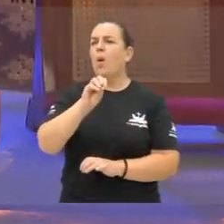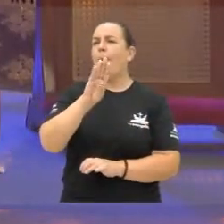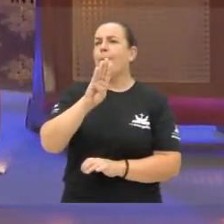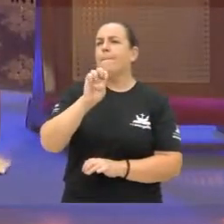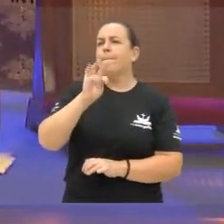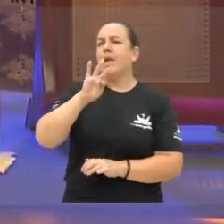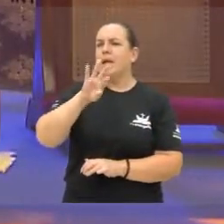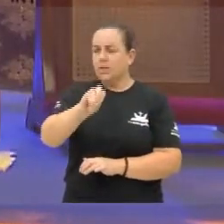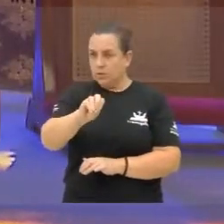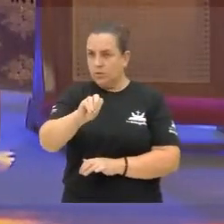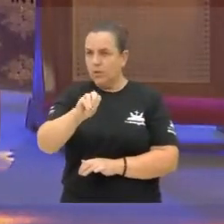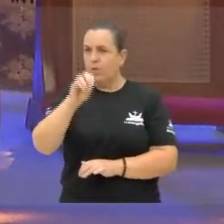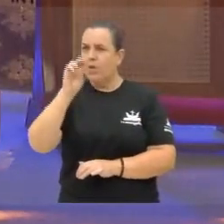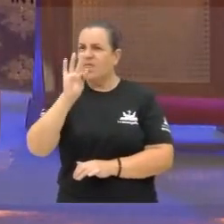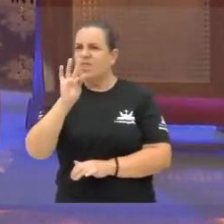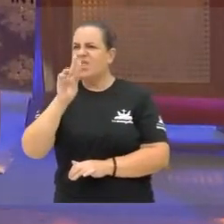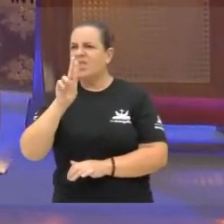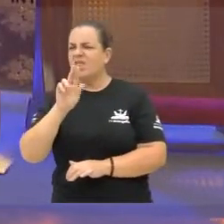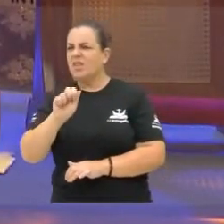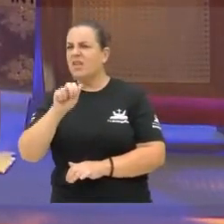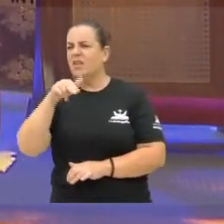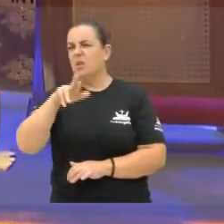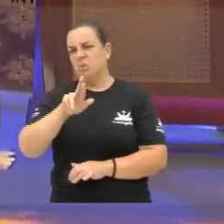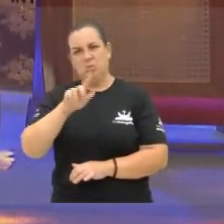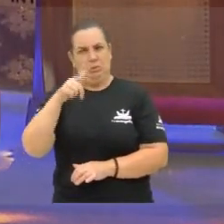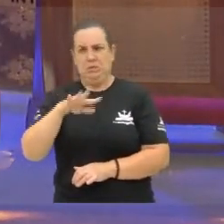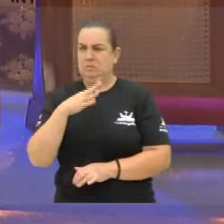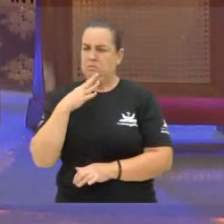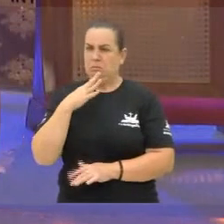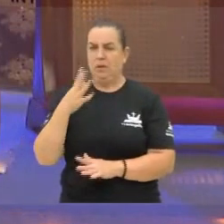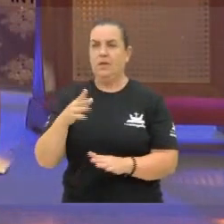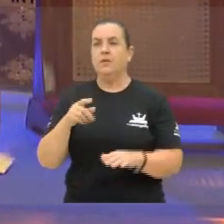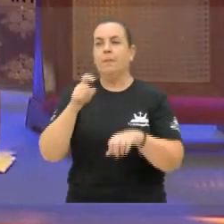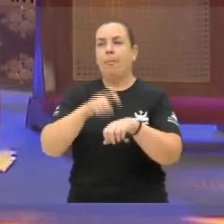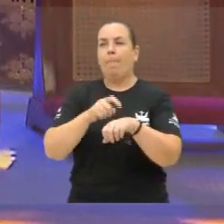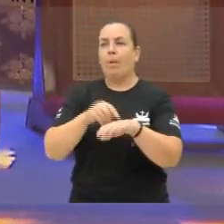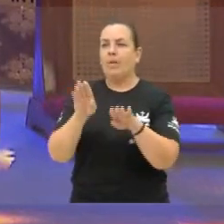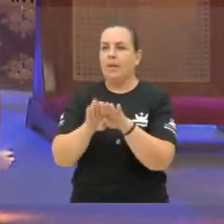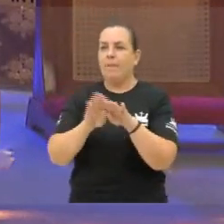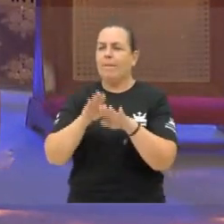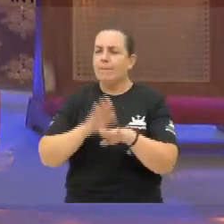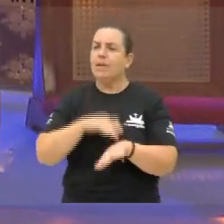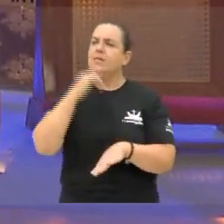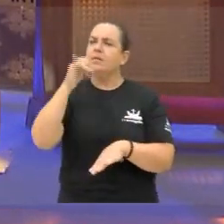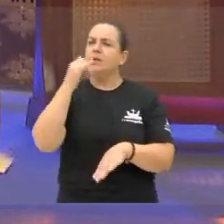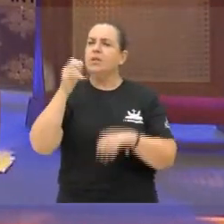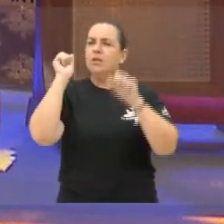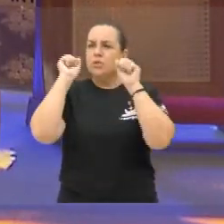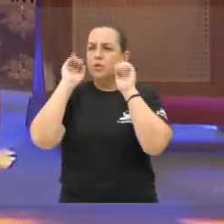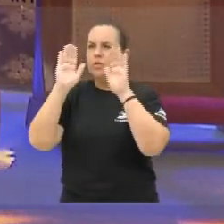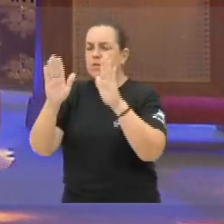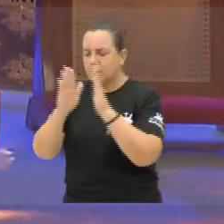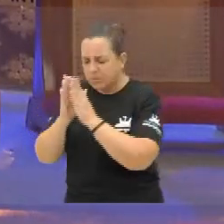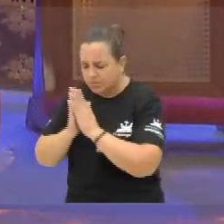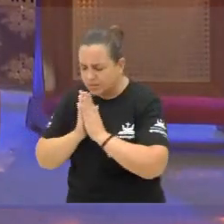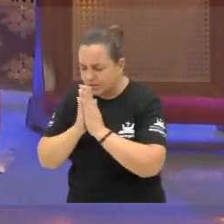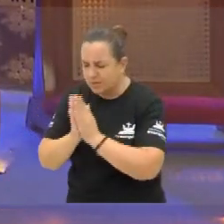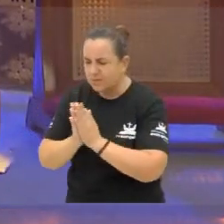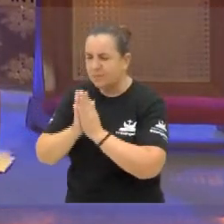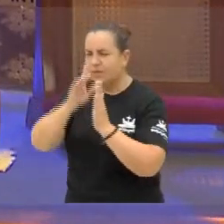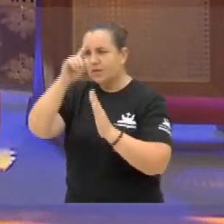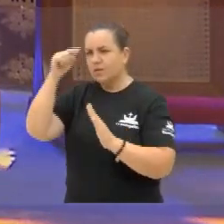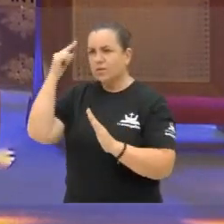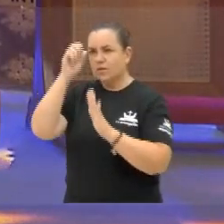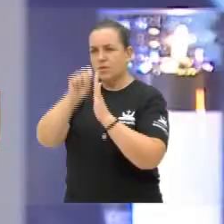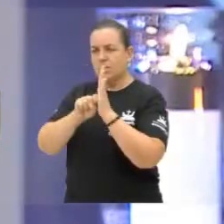também pregando a palavra de Deus. E o momento mais alto, que é a adoração ao Santíssimo Sacramento. Mas para você que